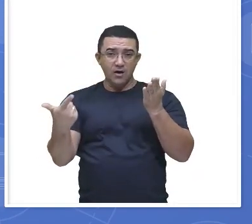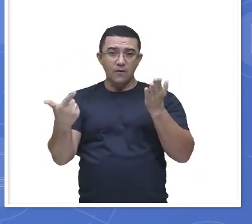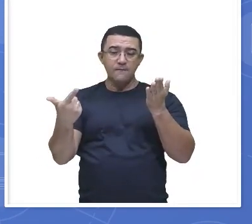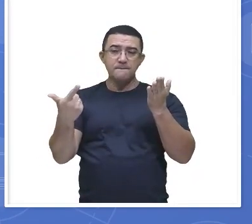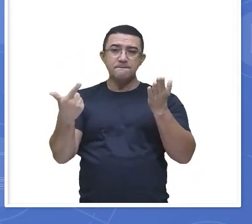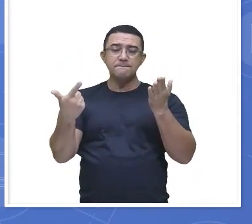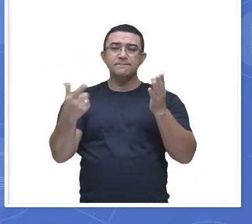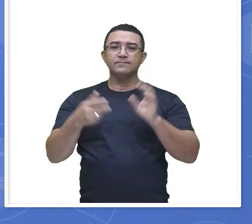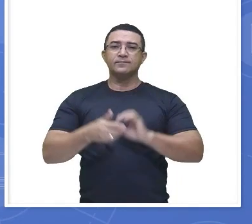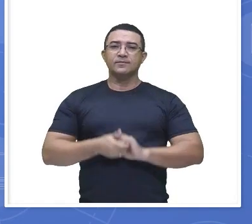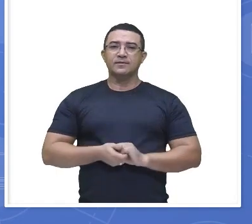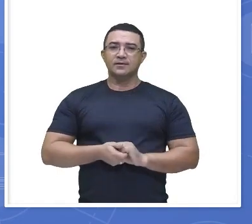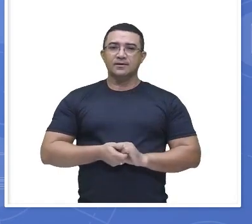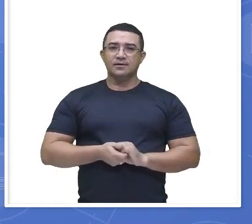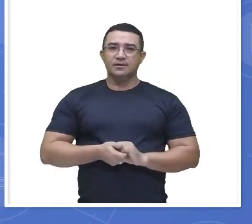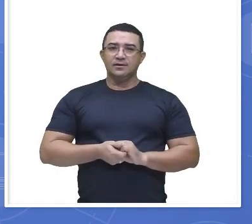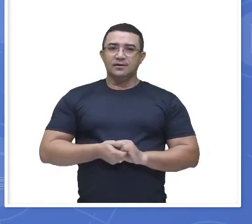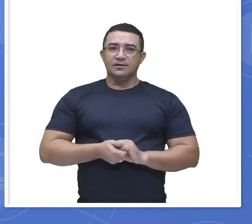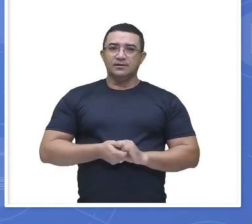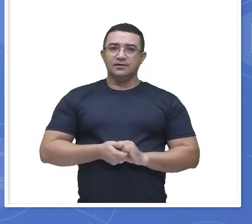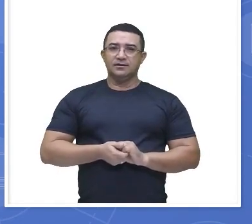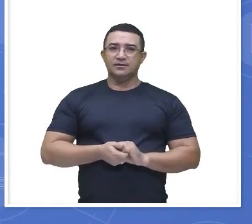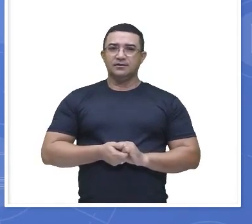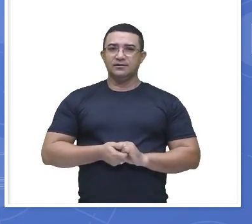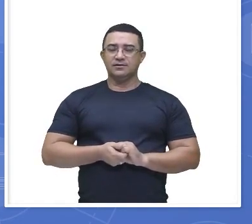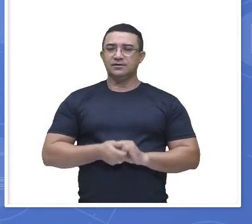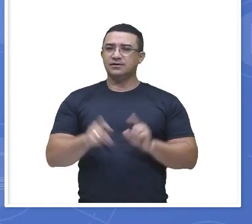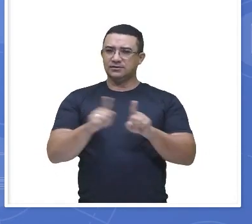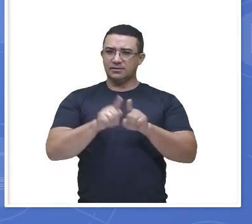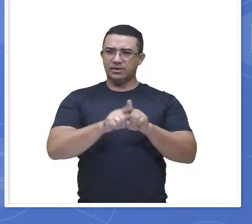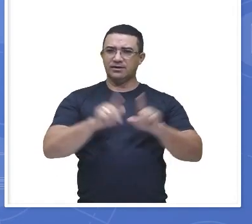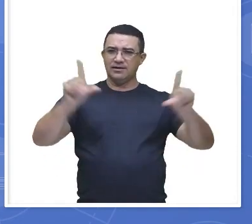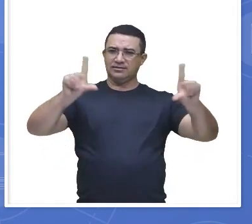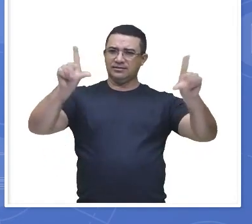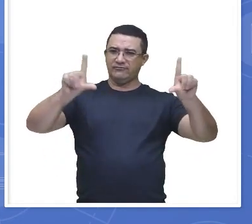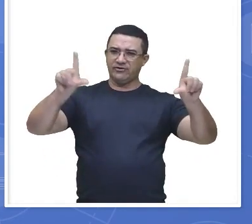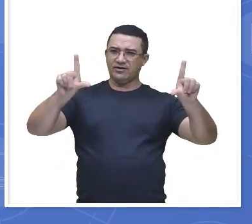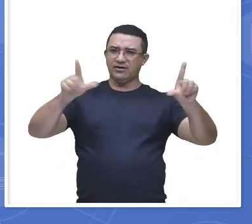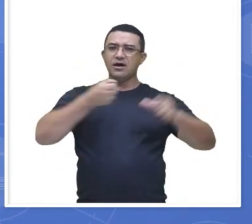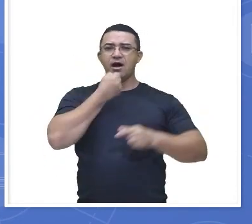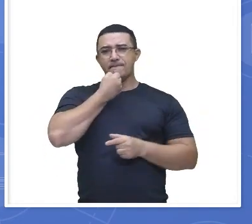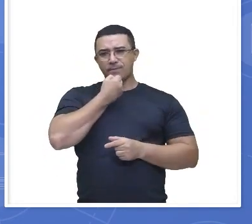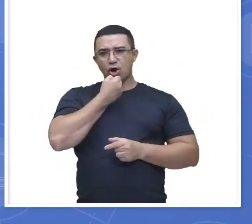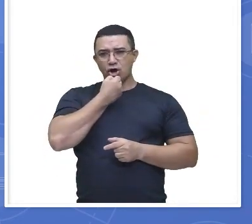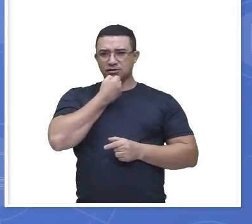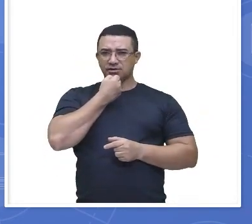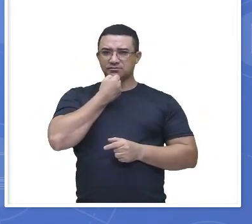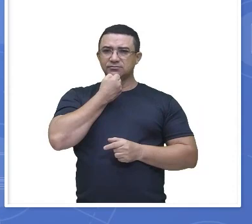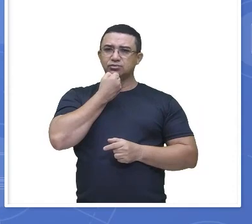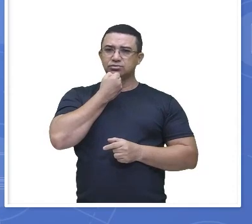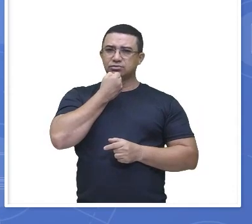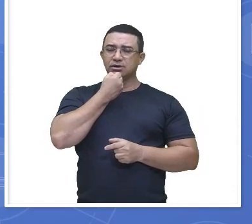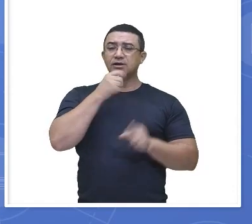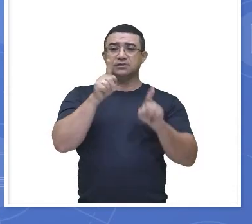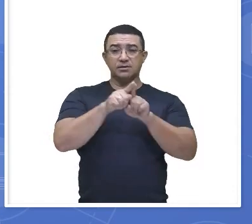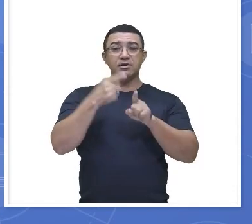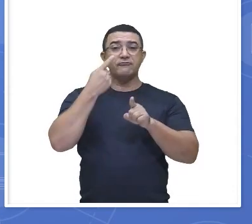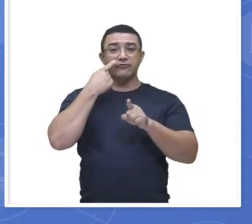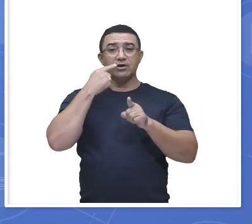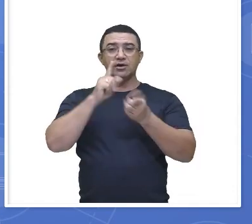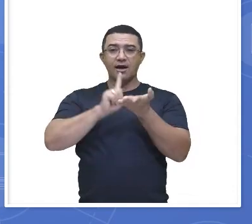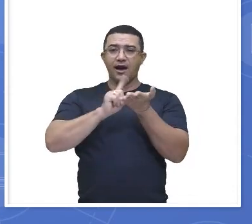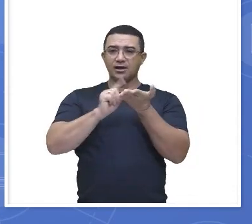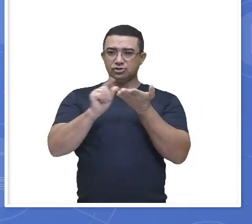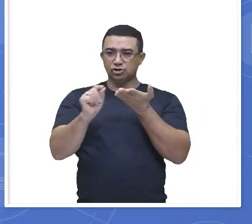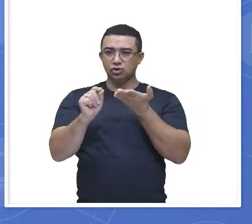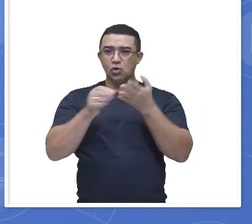Sites, aqueles locais onde a gente normalmente vê notícia, vê reportagem e vê também o artigo de opinião de